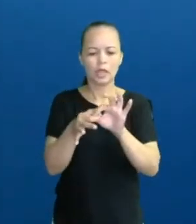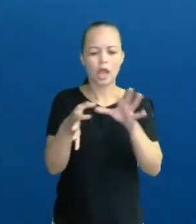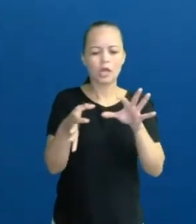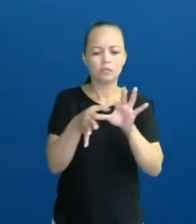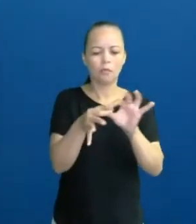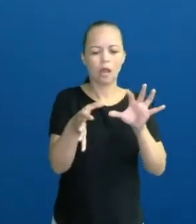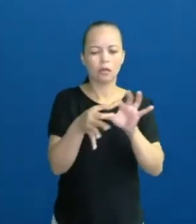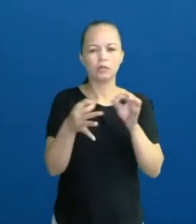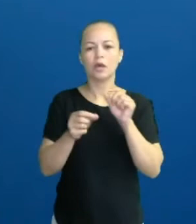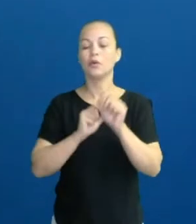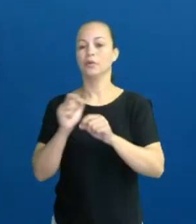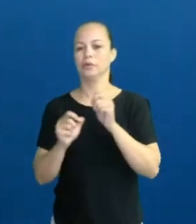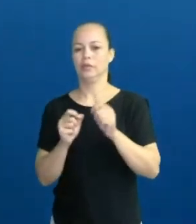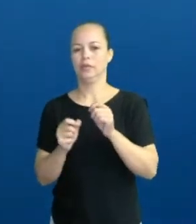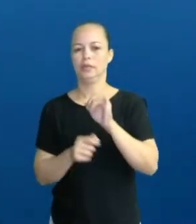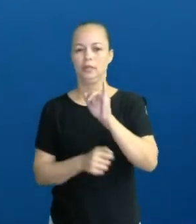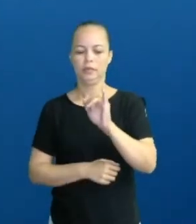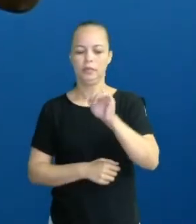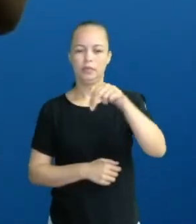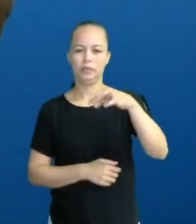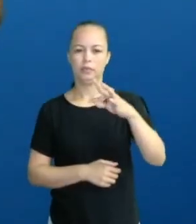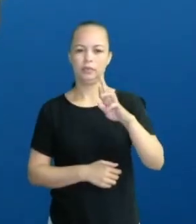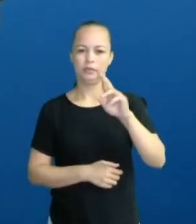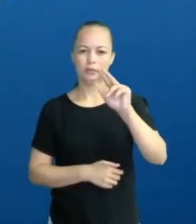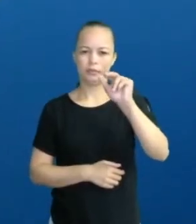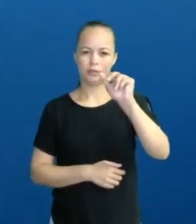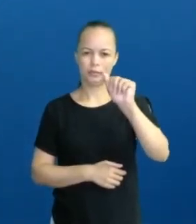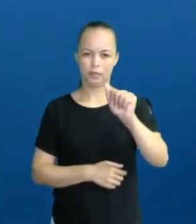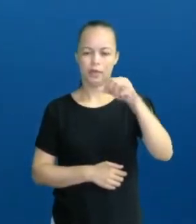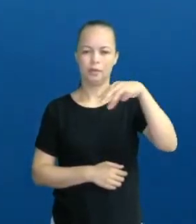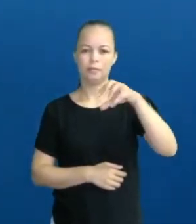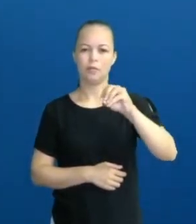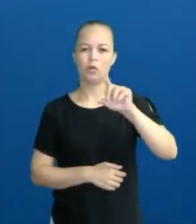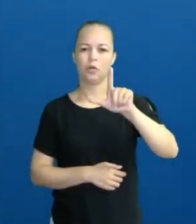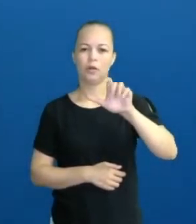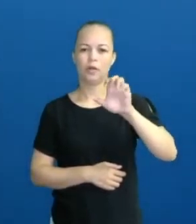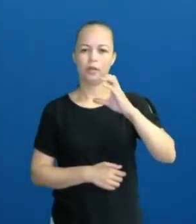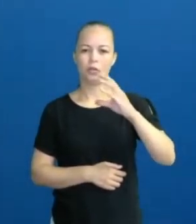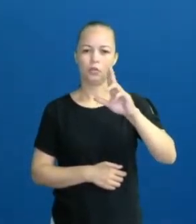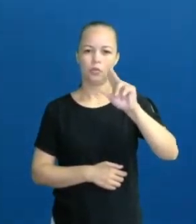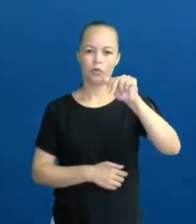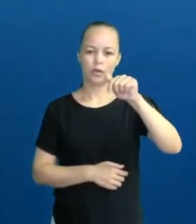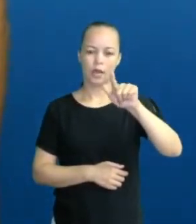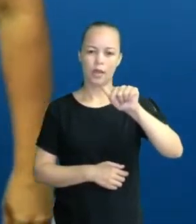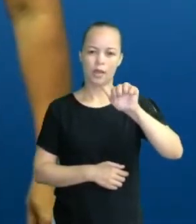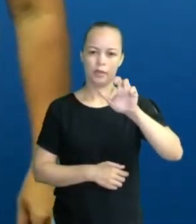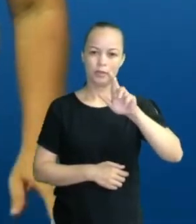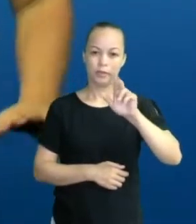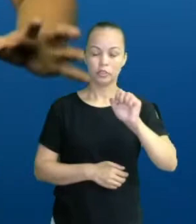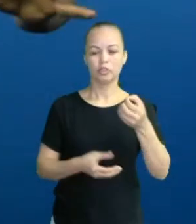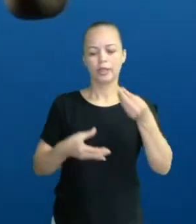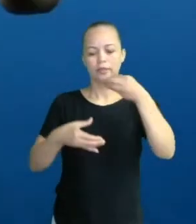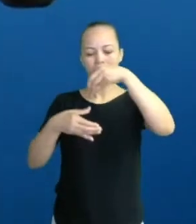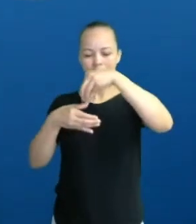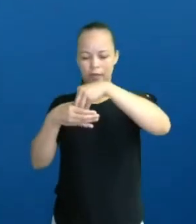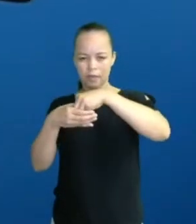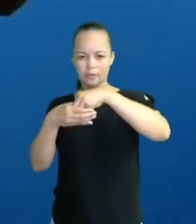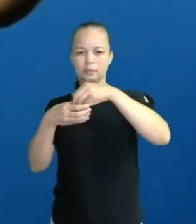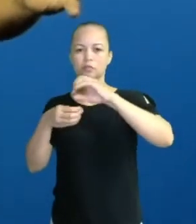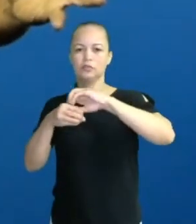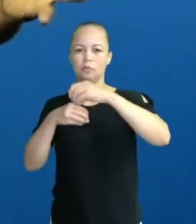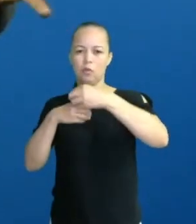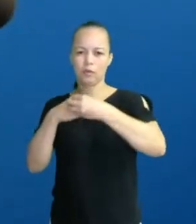Ligações intramoleculares, dentro da molécula. E aí vou pedir para o nosso próximo slide, que é aquele